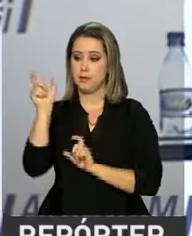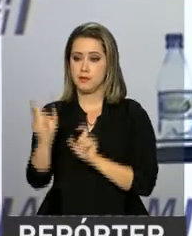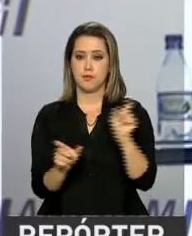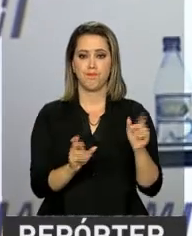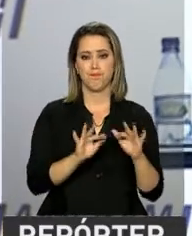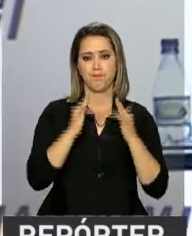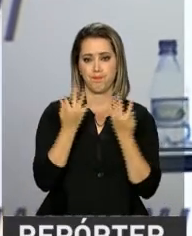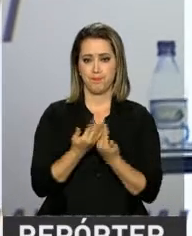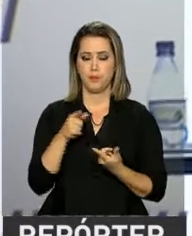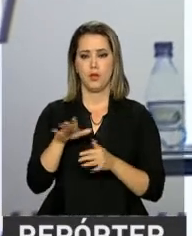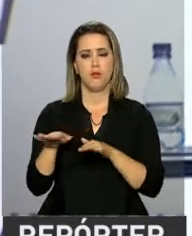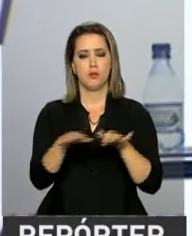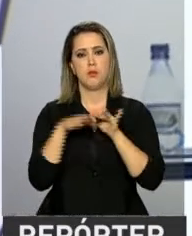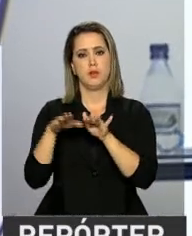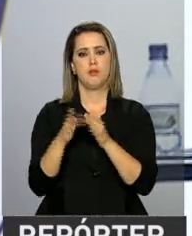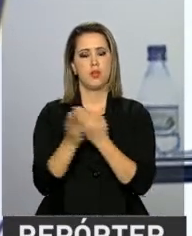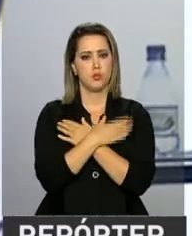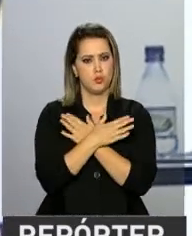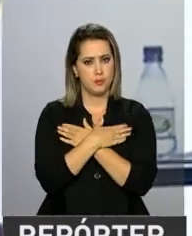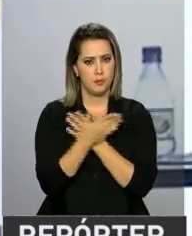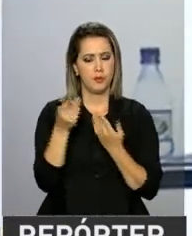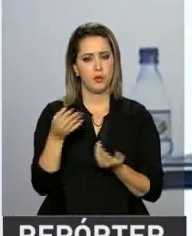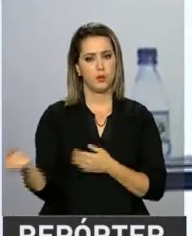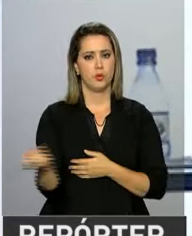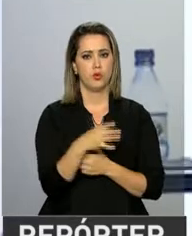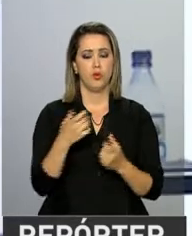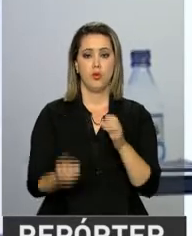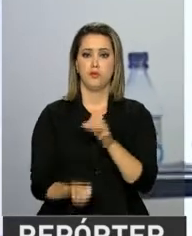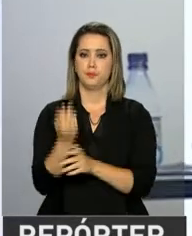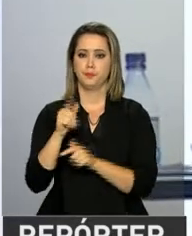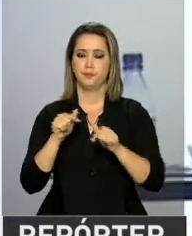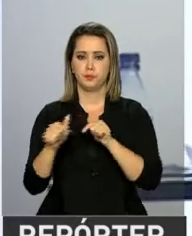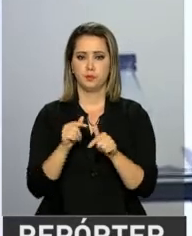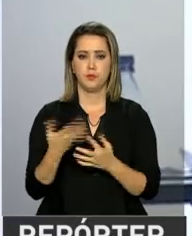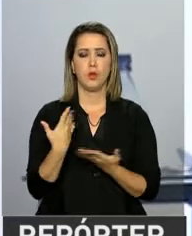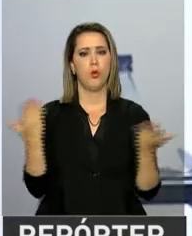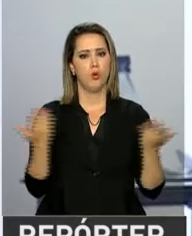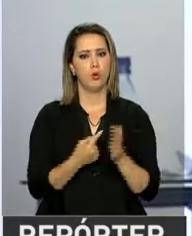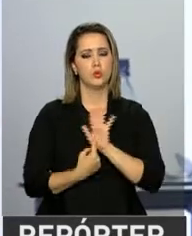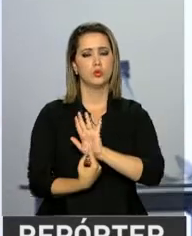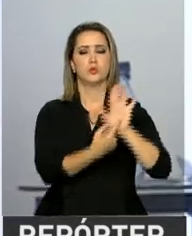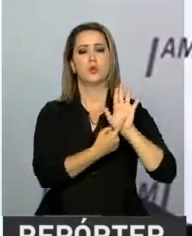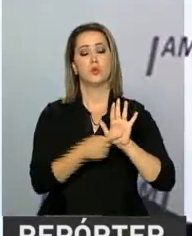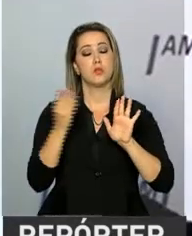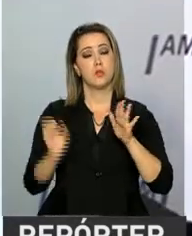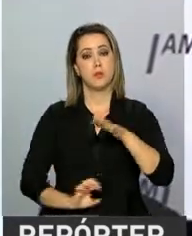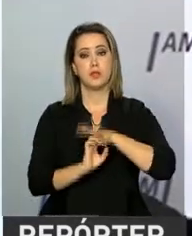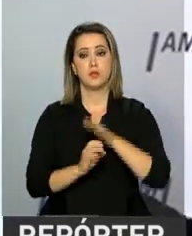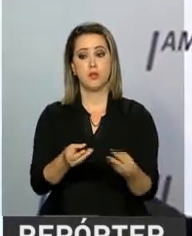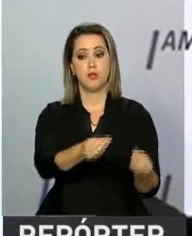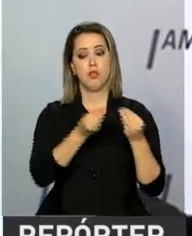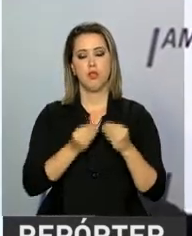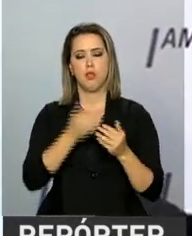das famílias, estabilidade da taxa de desemprego com geração de novos postos de trabalho. Um cenário que, na opinião dos empresários,